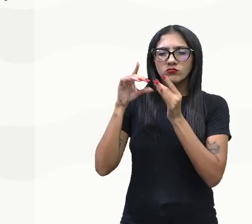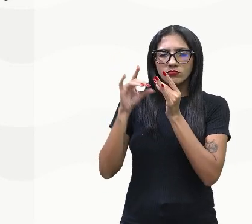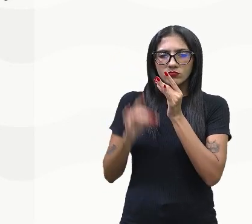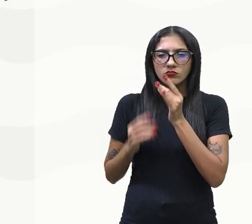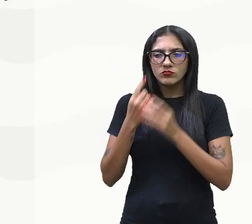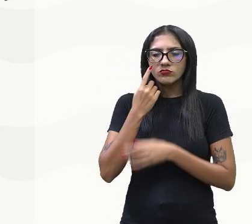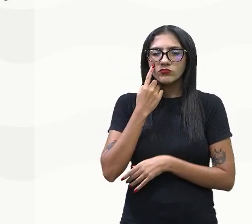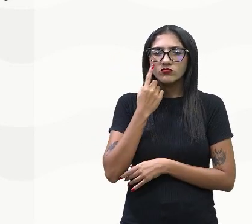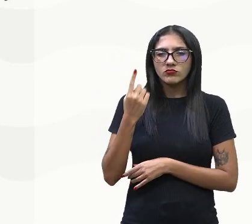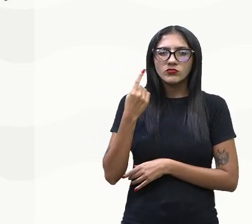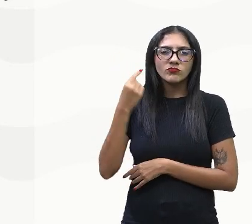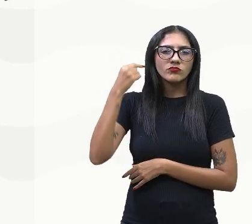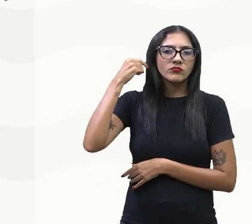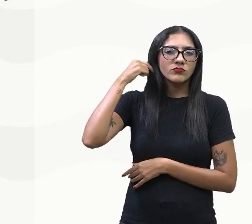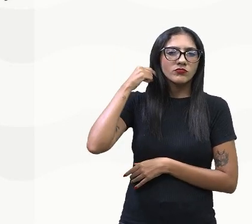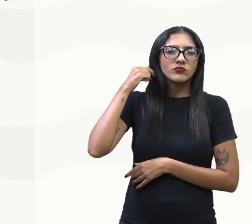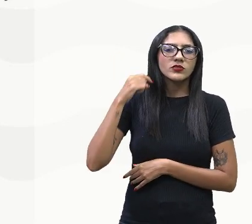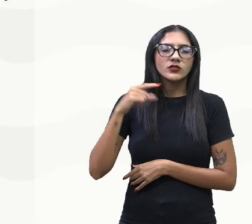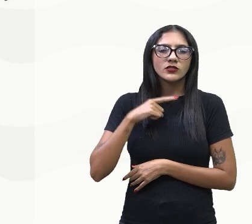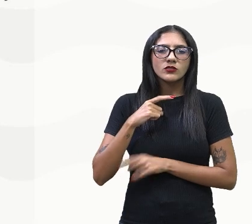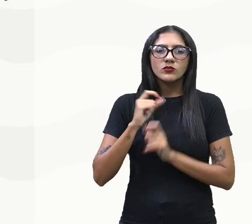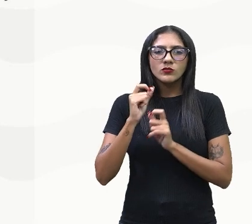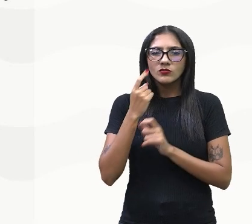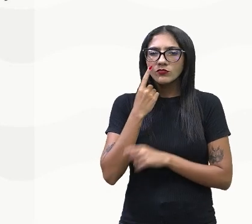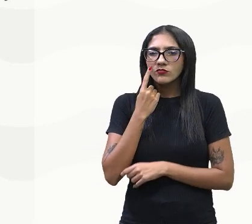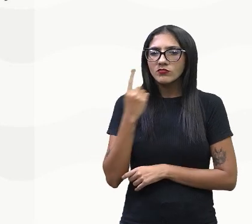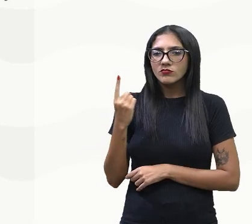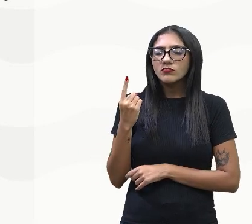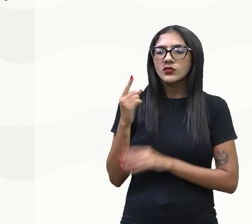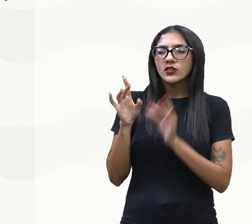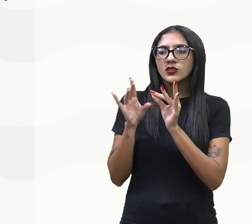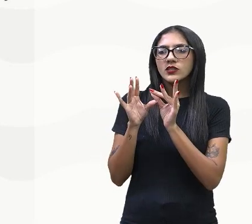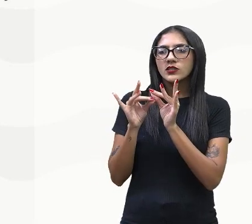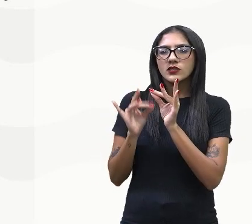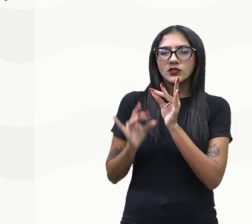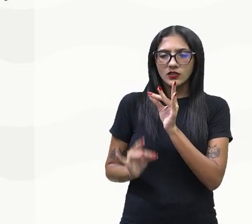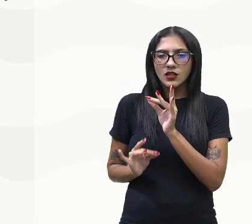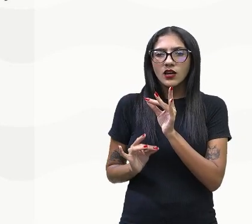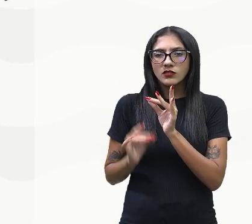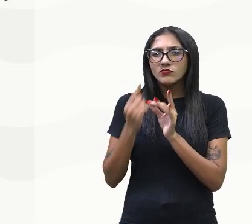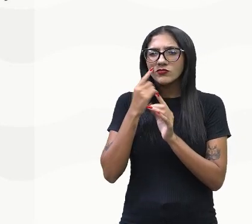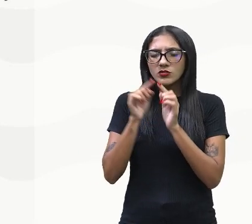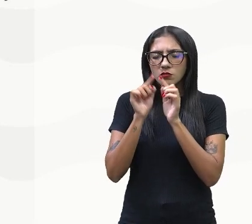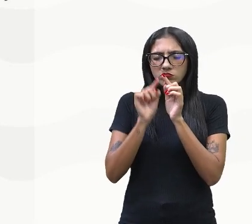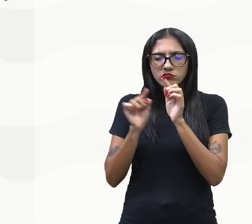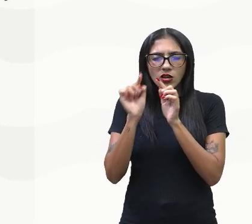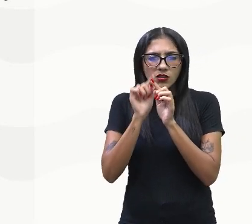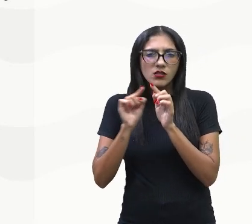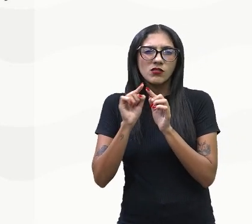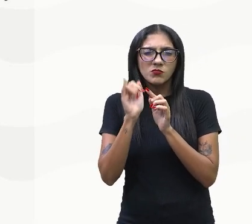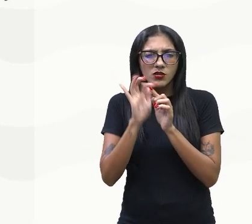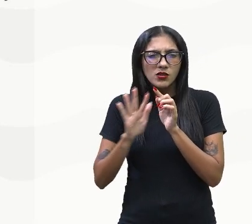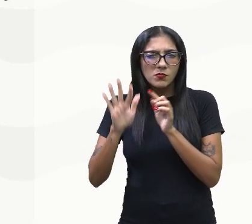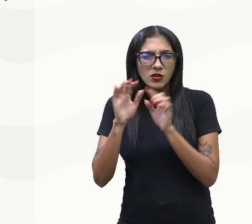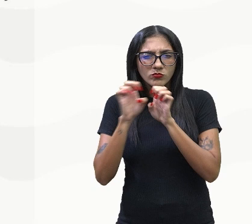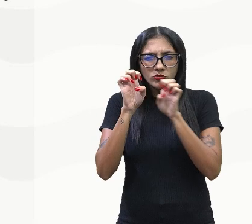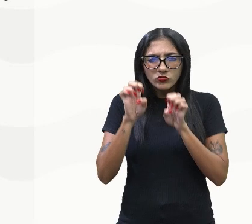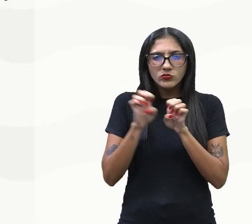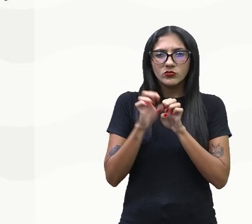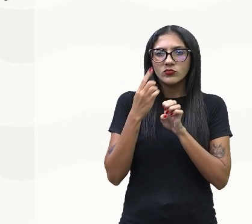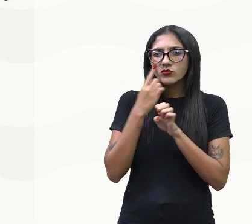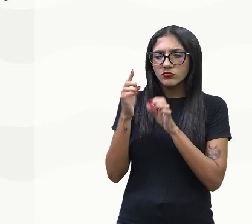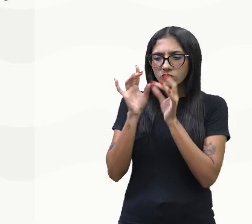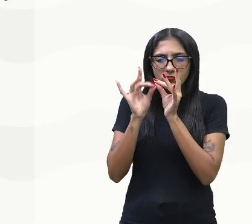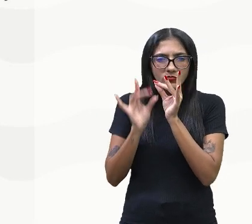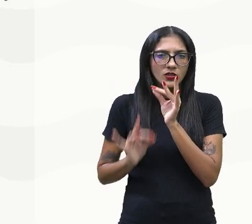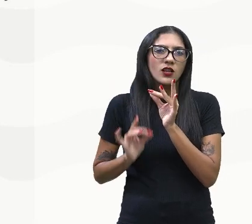caminhada, lá nós vamos encontrar, como vocês bem veem aí, nós vamos encontrar um caracol, né? Esse formato de